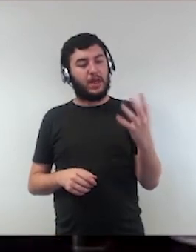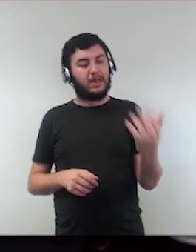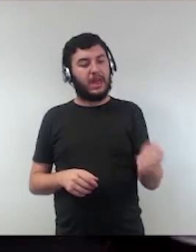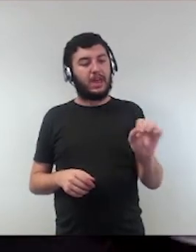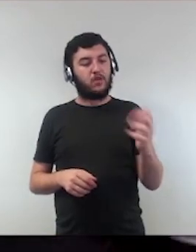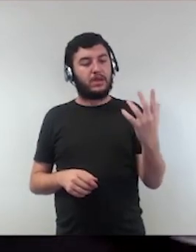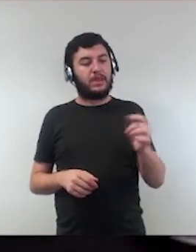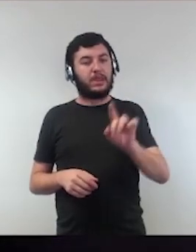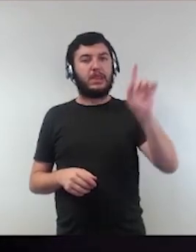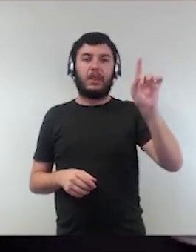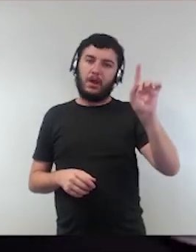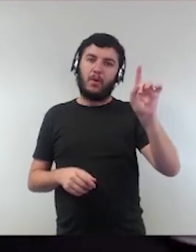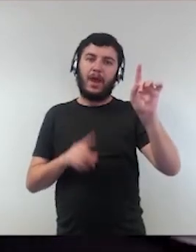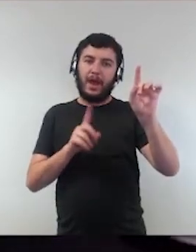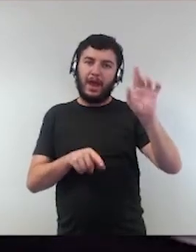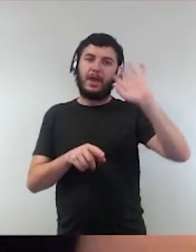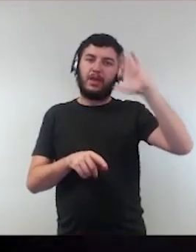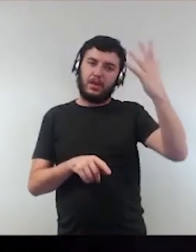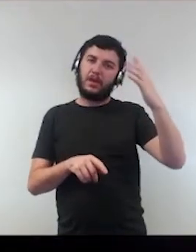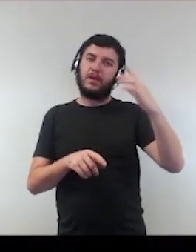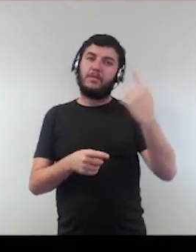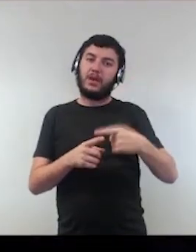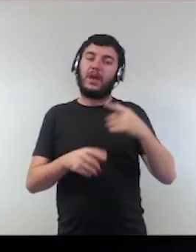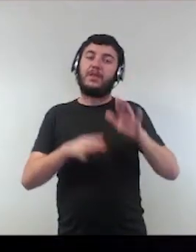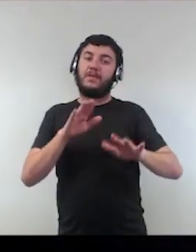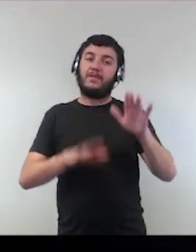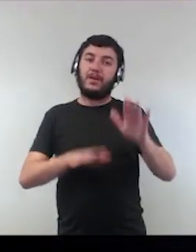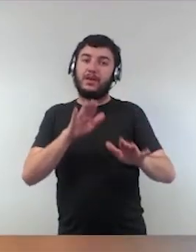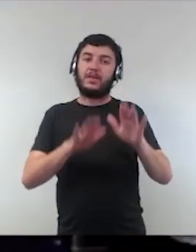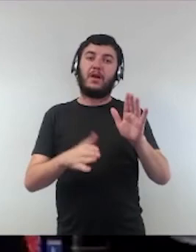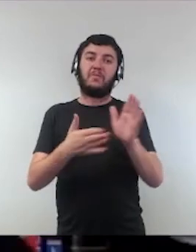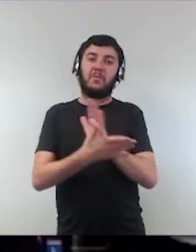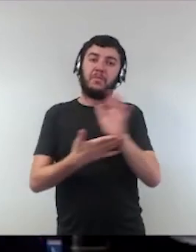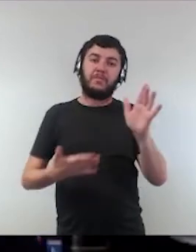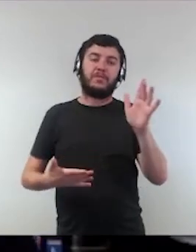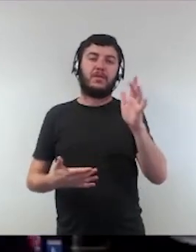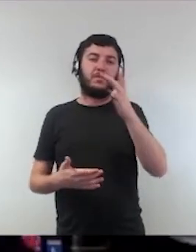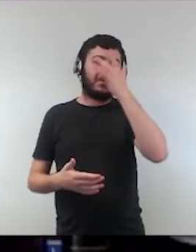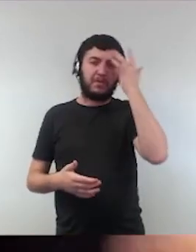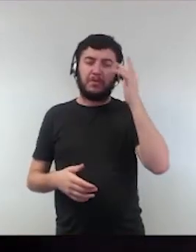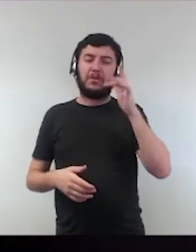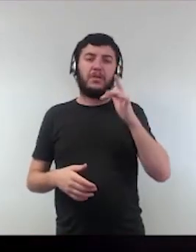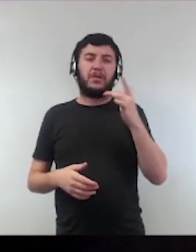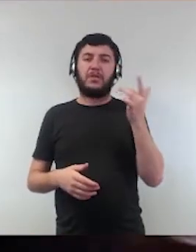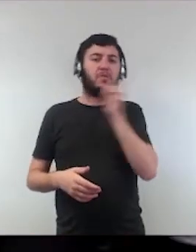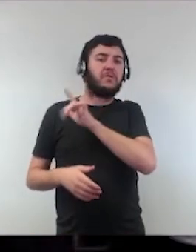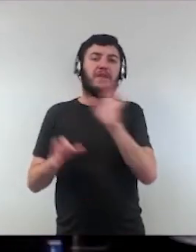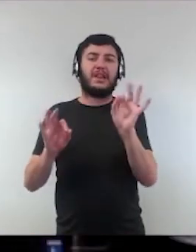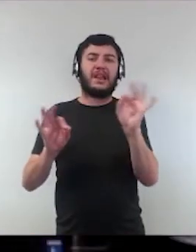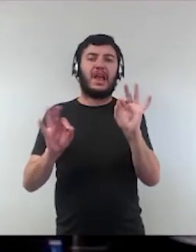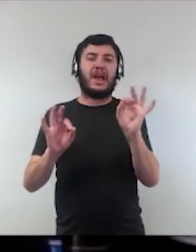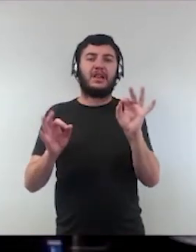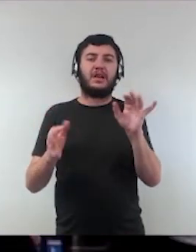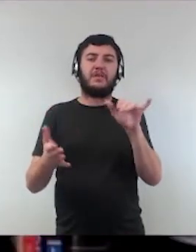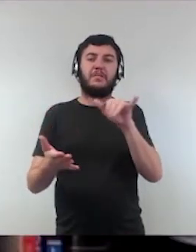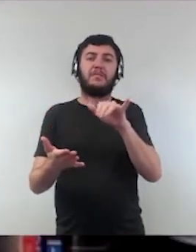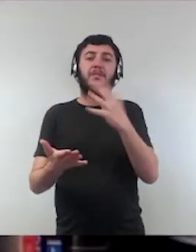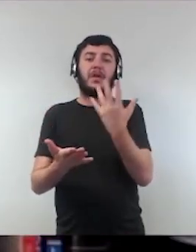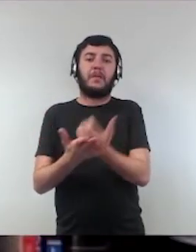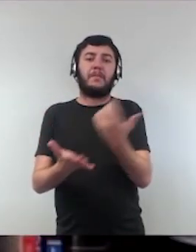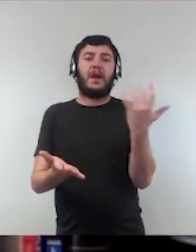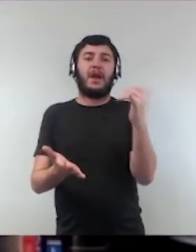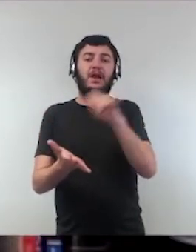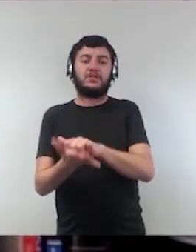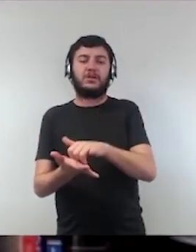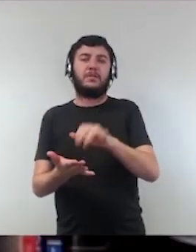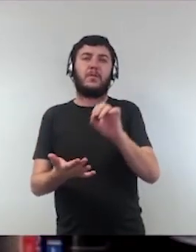somos condicionados a consentir, sob pena de não conseguir baixar um aplicativo ou de não conseguir um desconto na farmácia para o